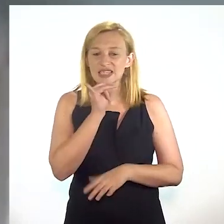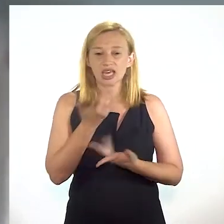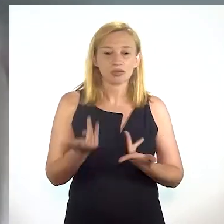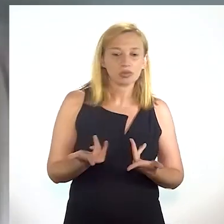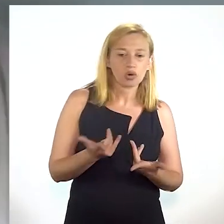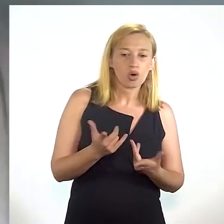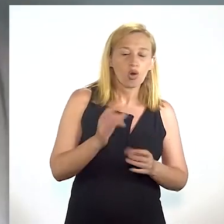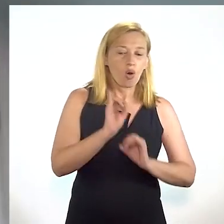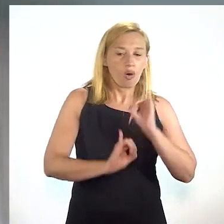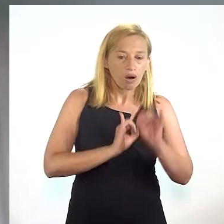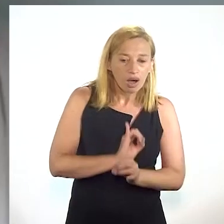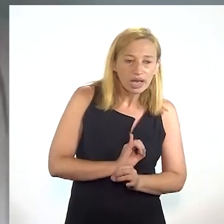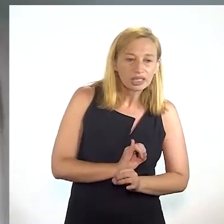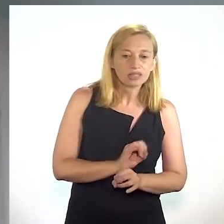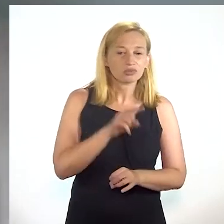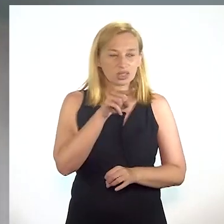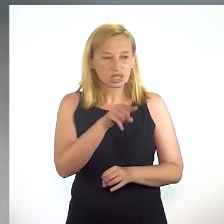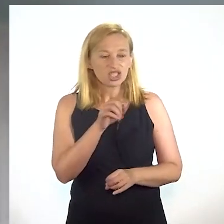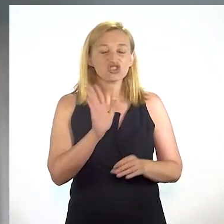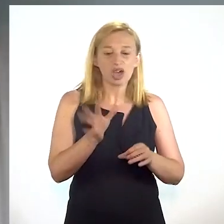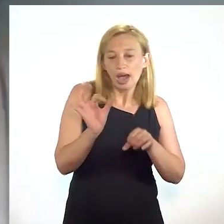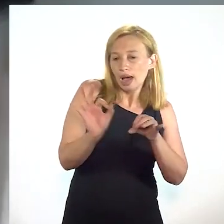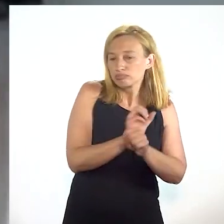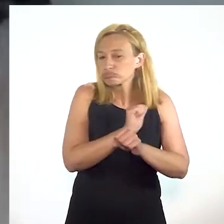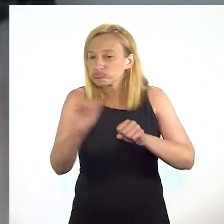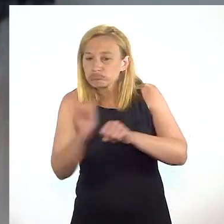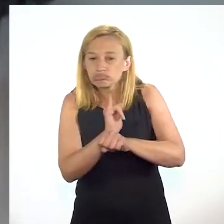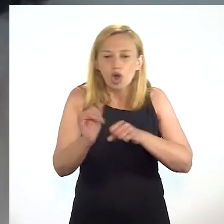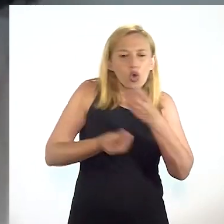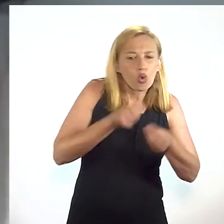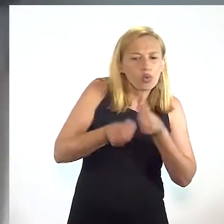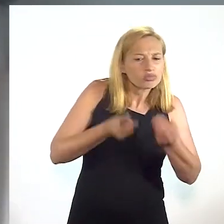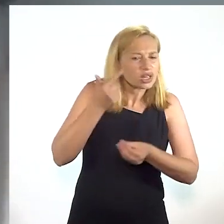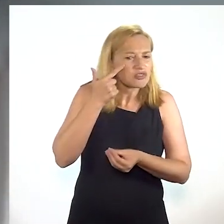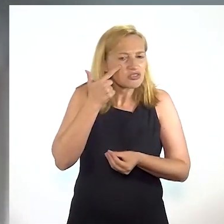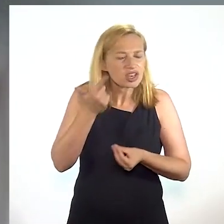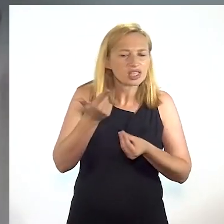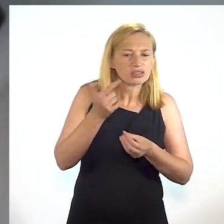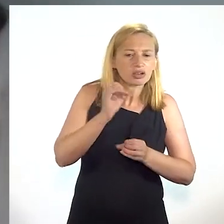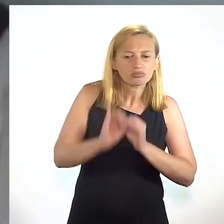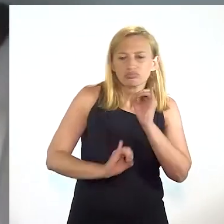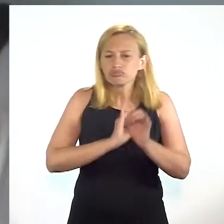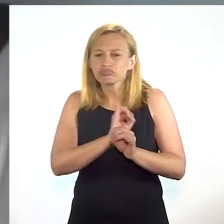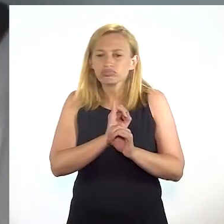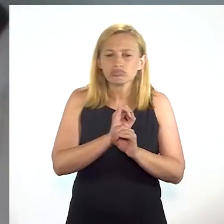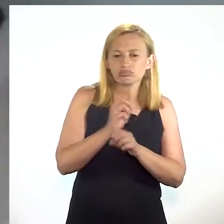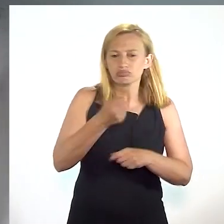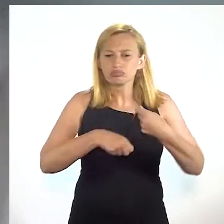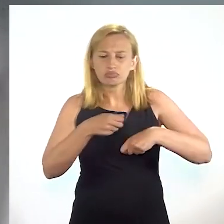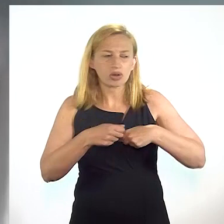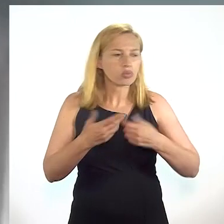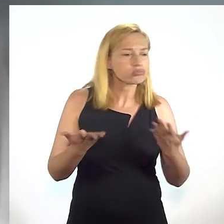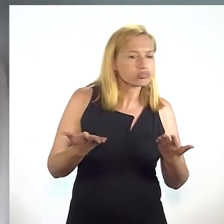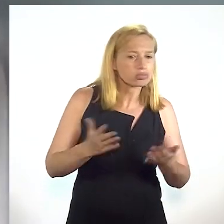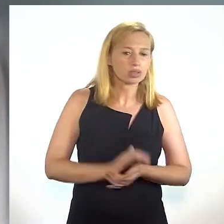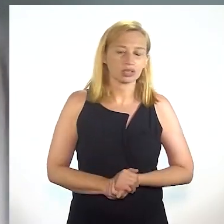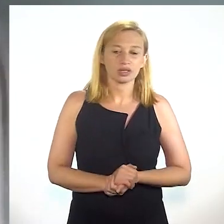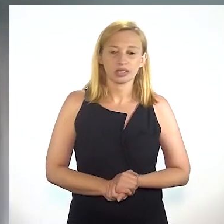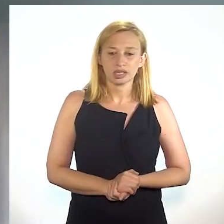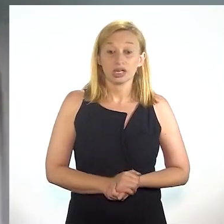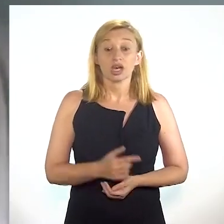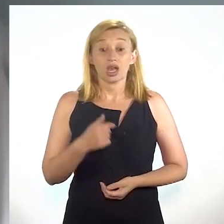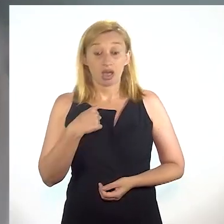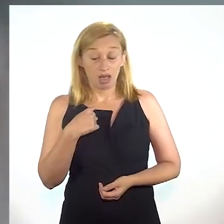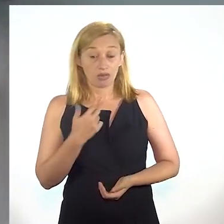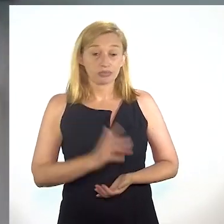entrar para fazer, por exemplo, venda online? É algo que você está planejando? Como é que você está vendo essa questão da digitalização